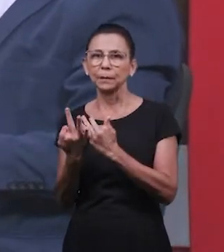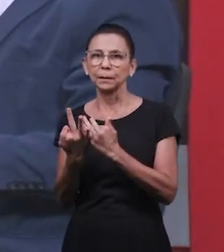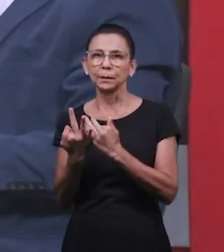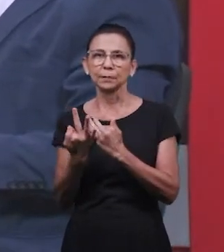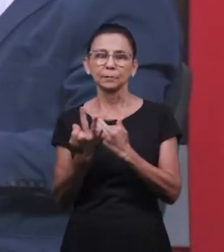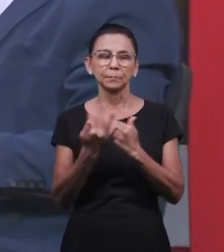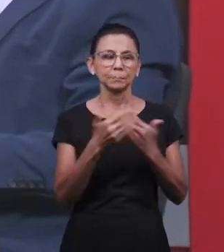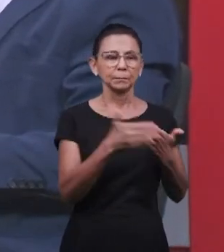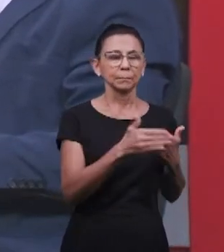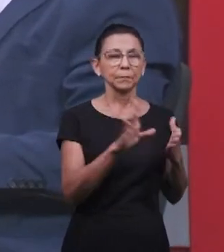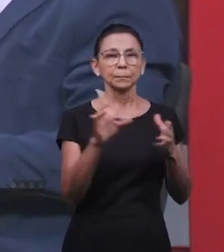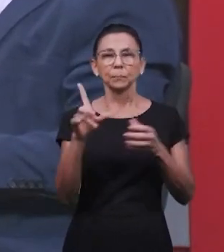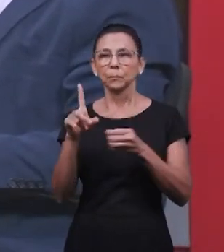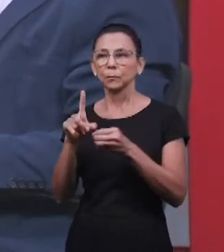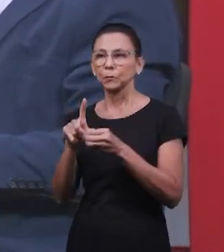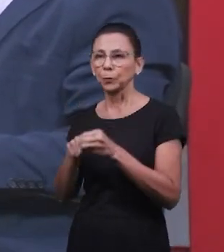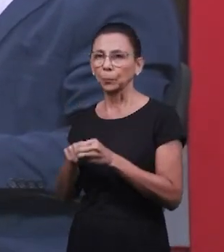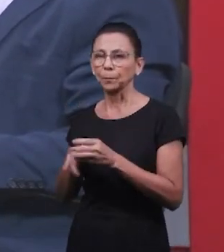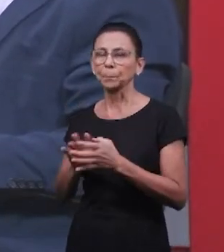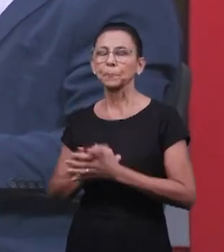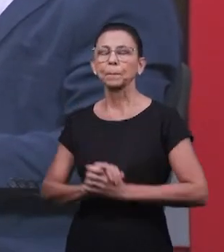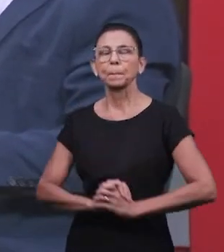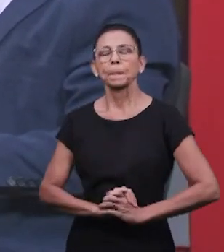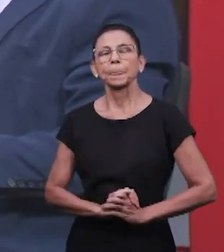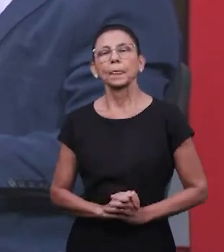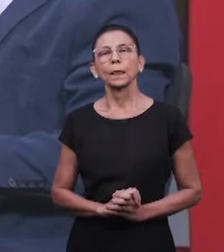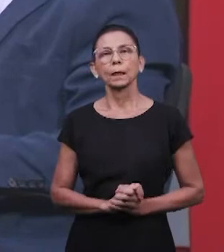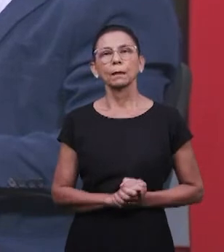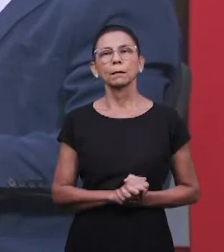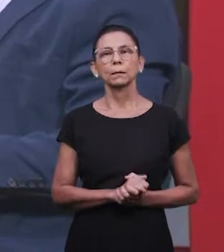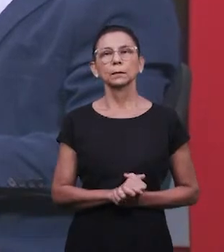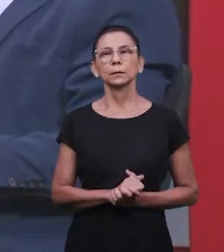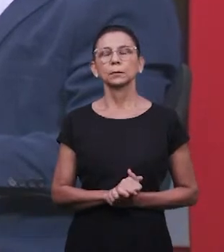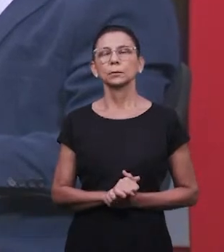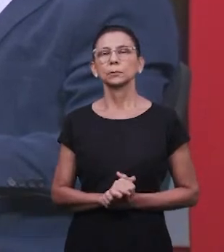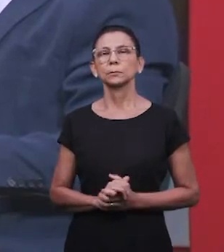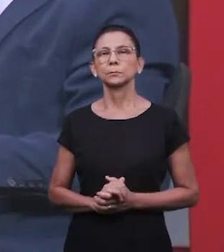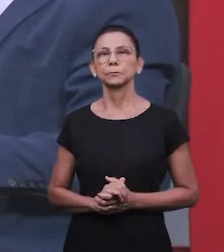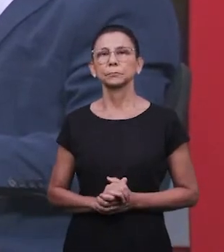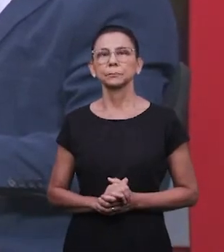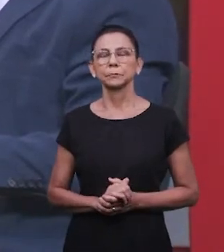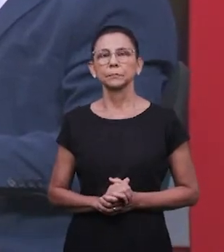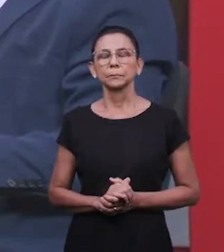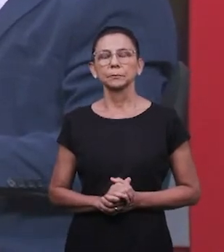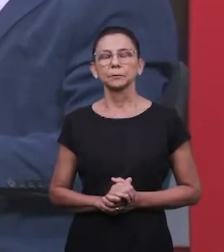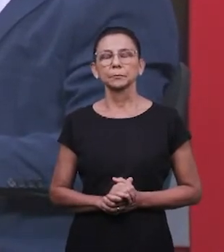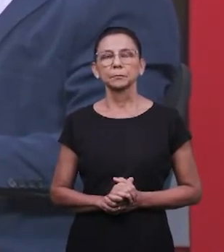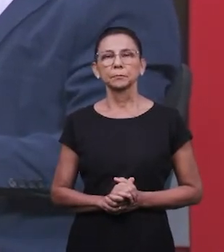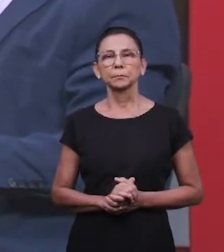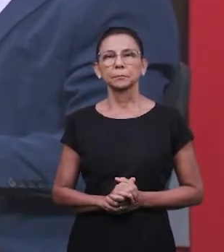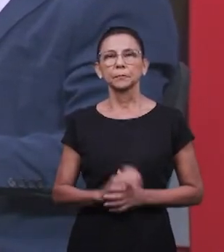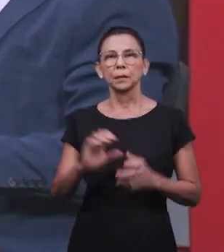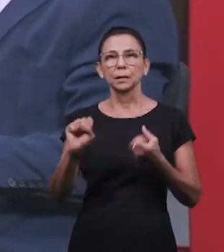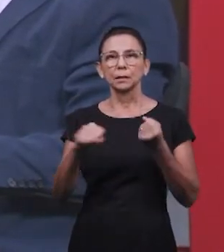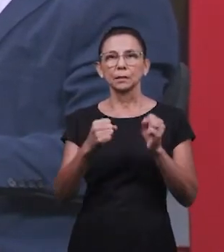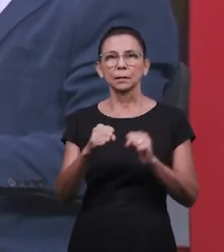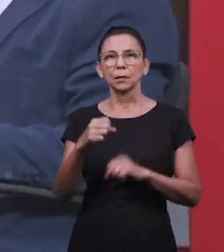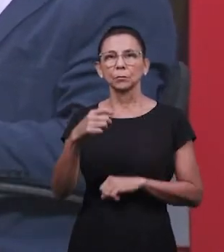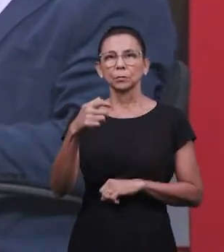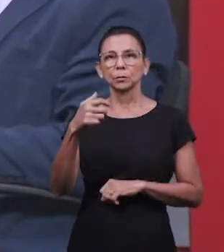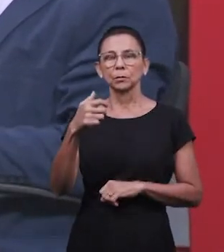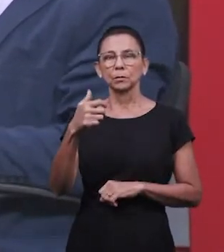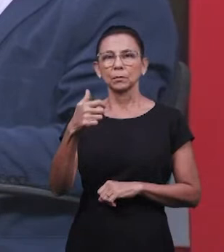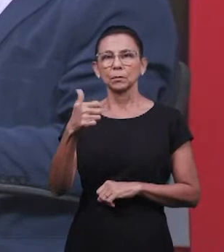só para quem está nos assistindo, Salmo 127, verso 4. É esse salmo que você acabou de citar